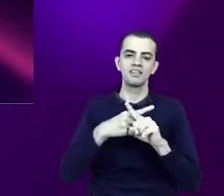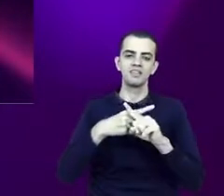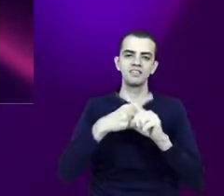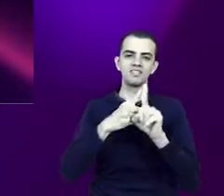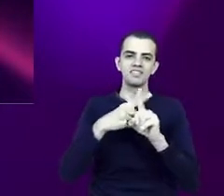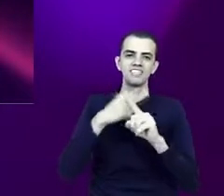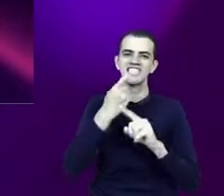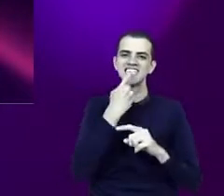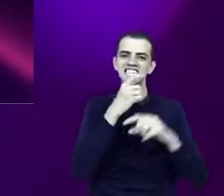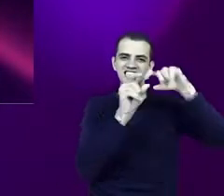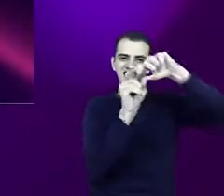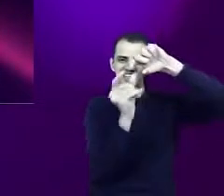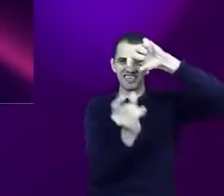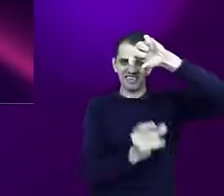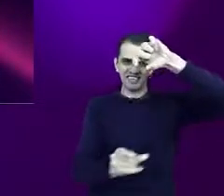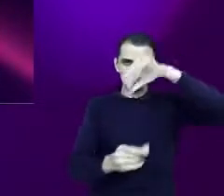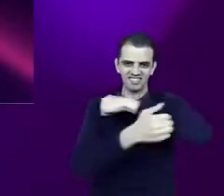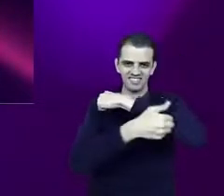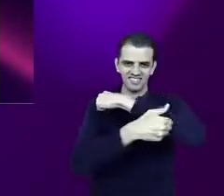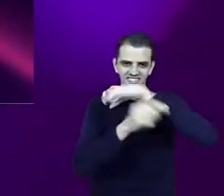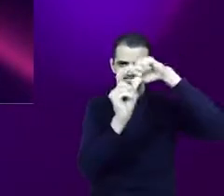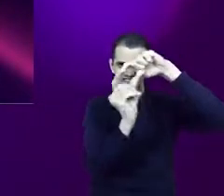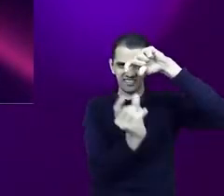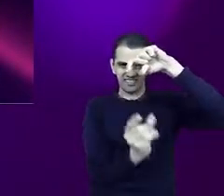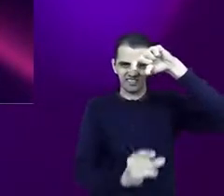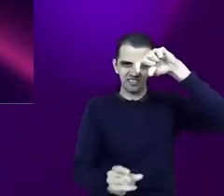slope sacral, né? Tanto em